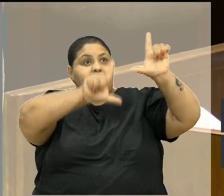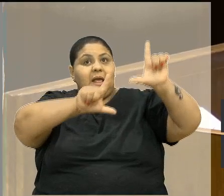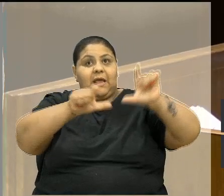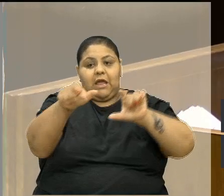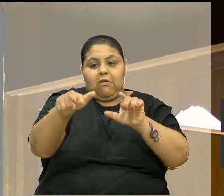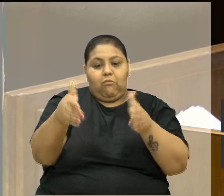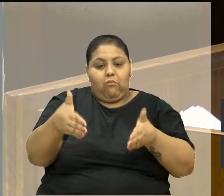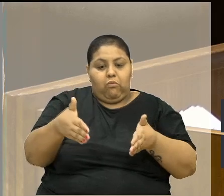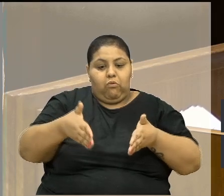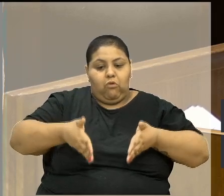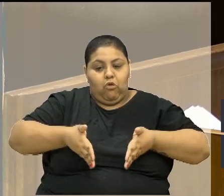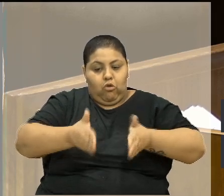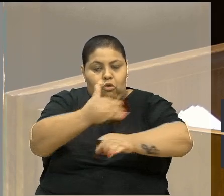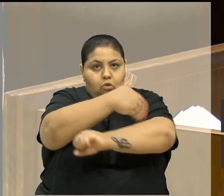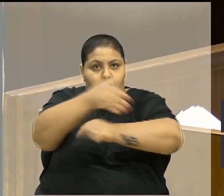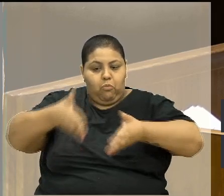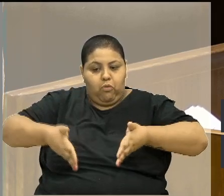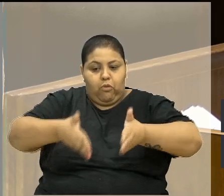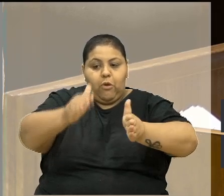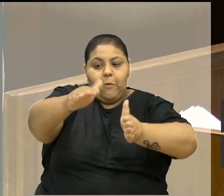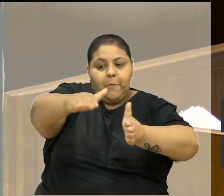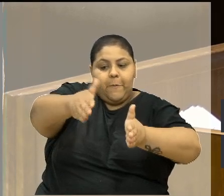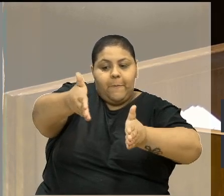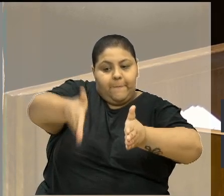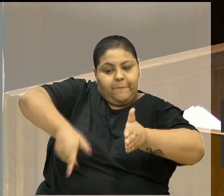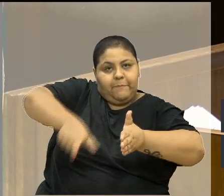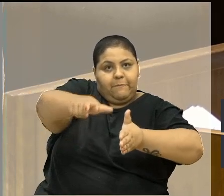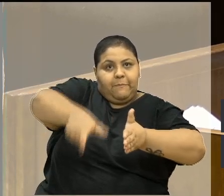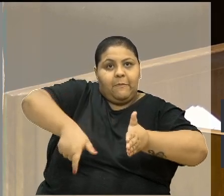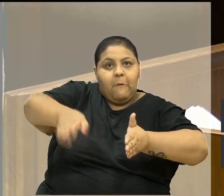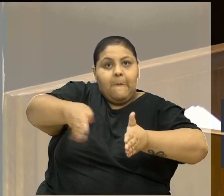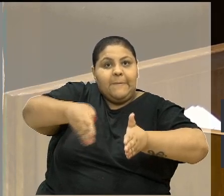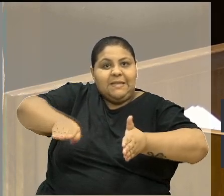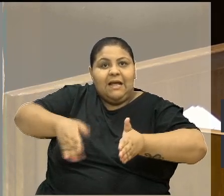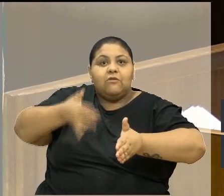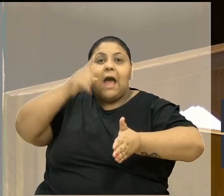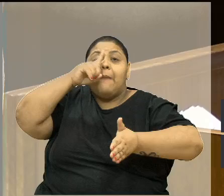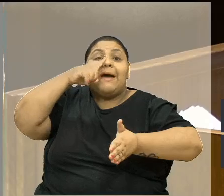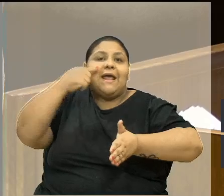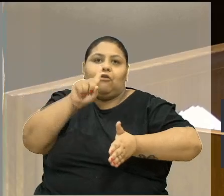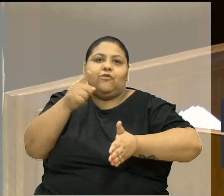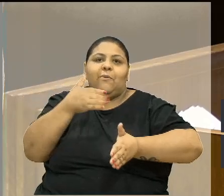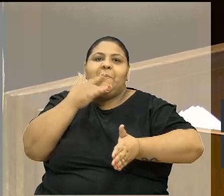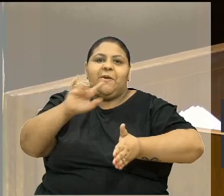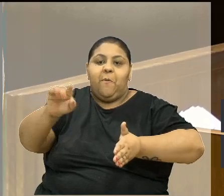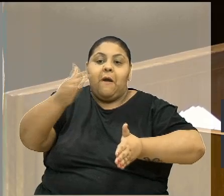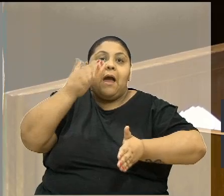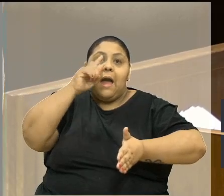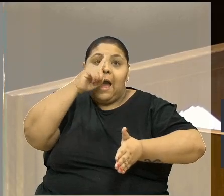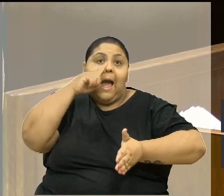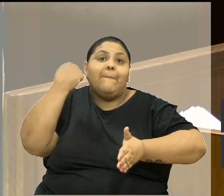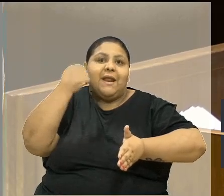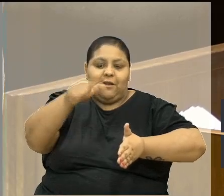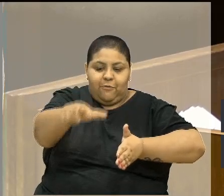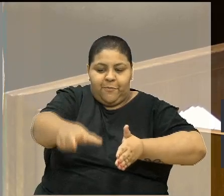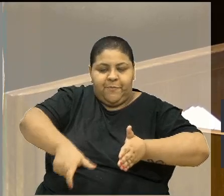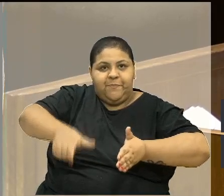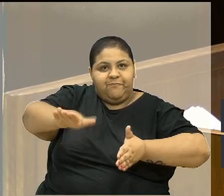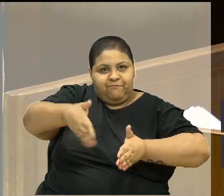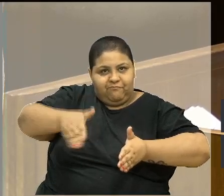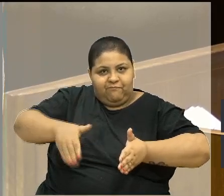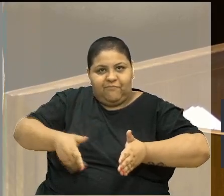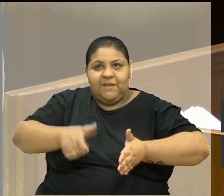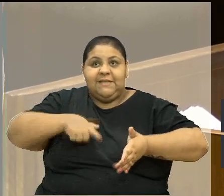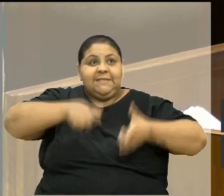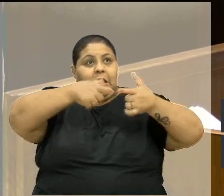calçada pintada de amarelo, fica pior ainda. Então vocês imaginam não ter. Se tendo a placa e